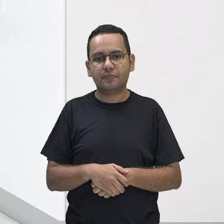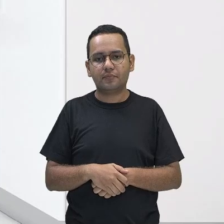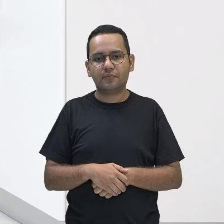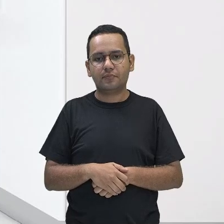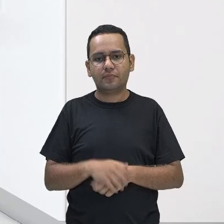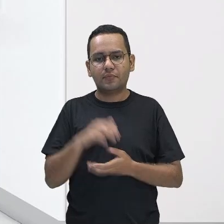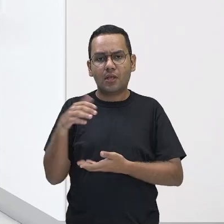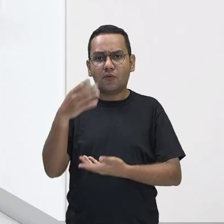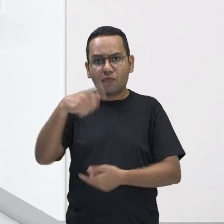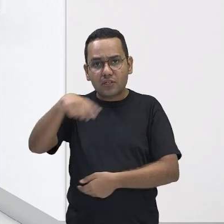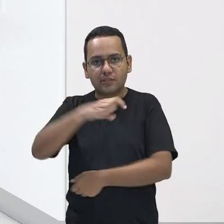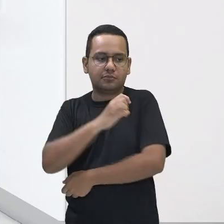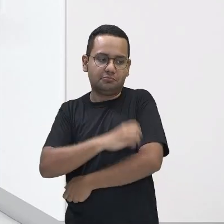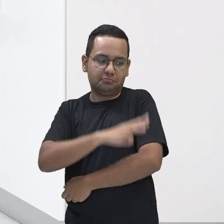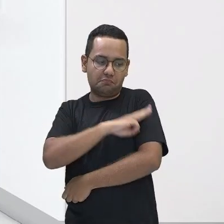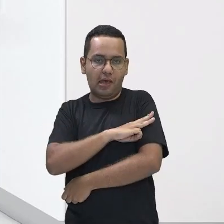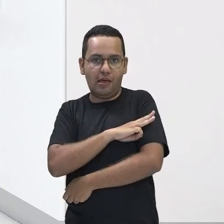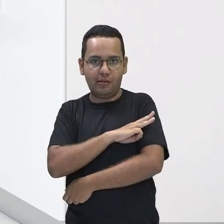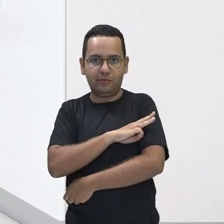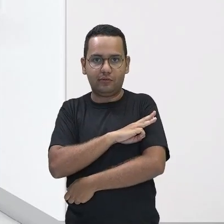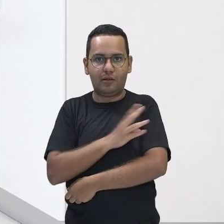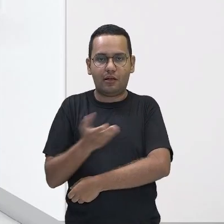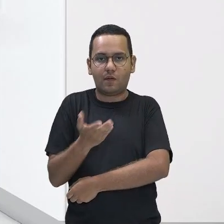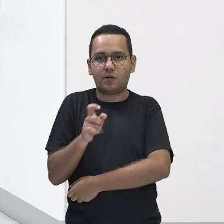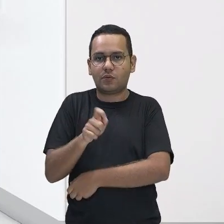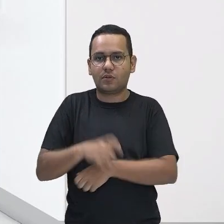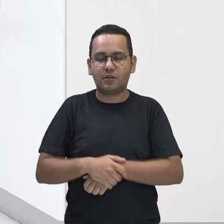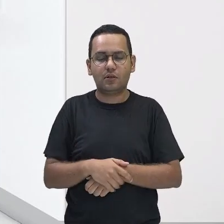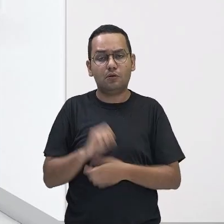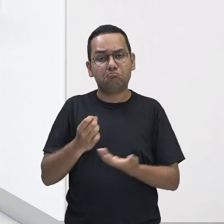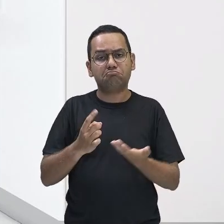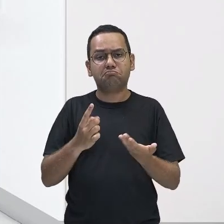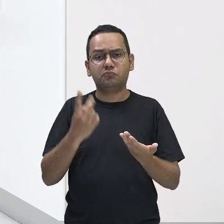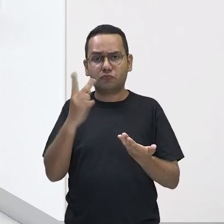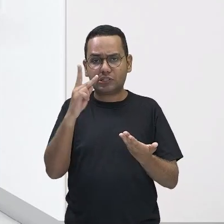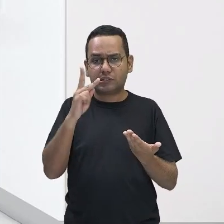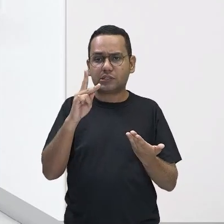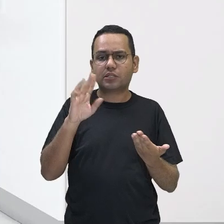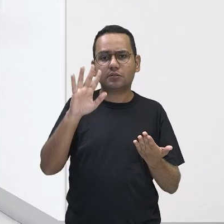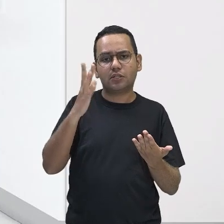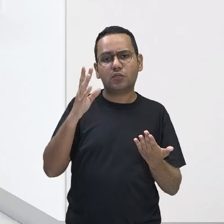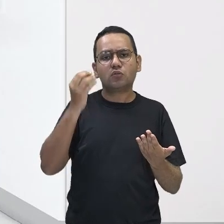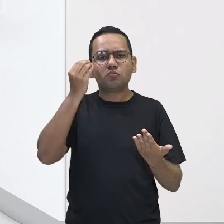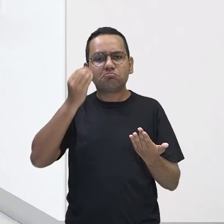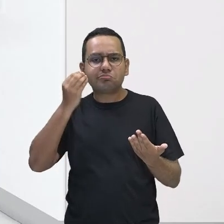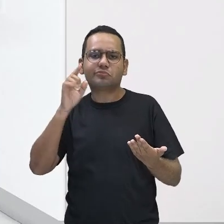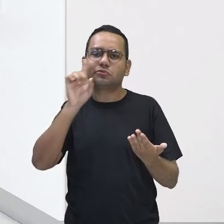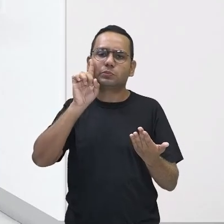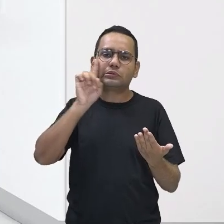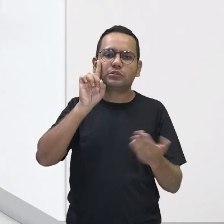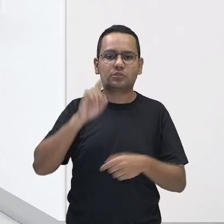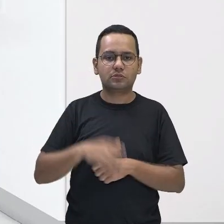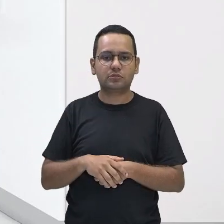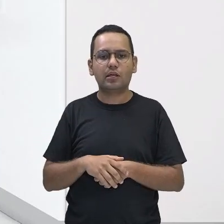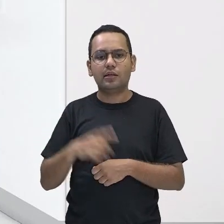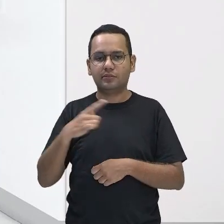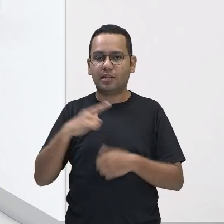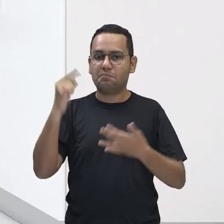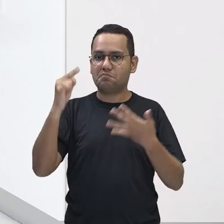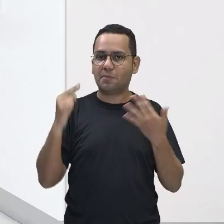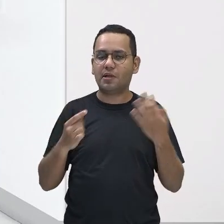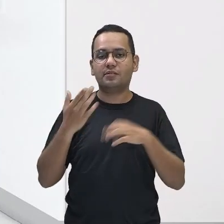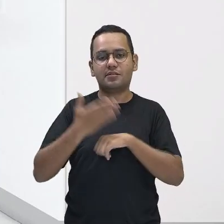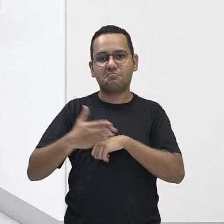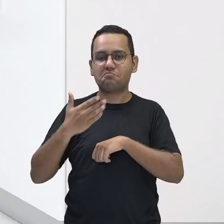médio, mesmo você ali no seu dia a dia, você está colocando em prática todas essas etapas